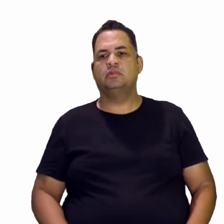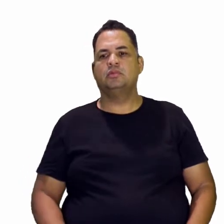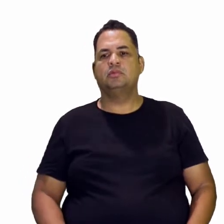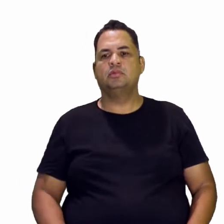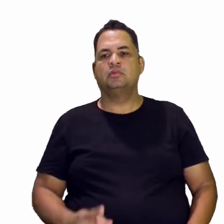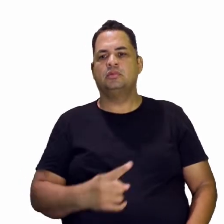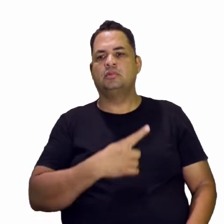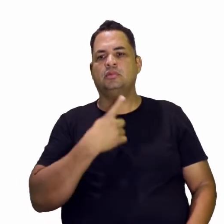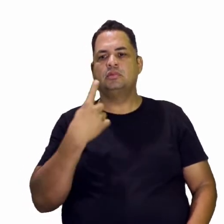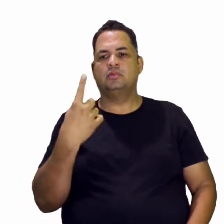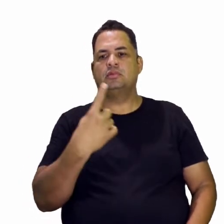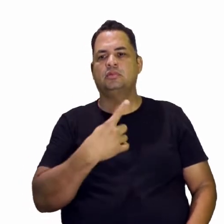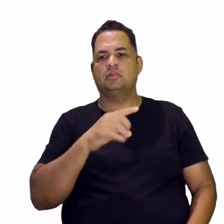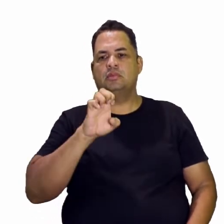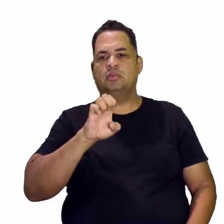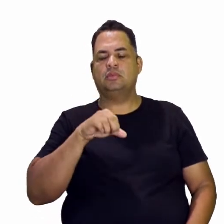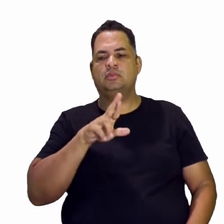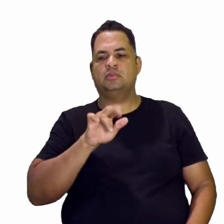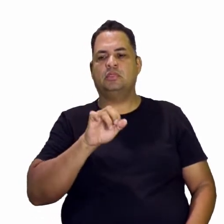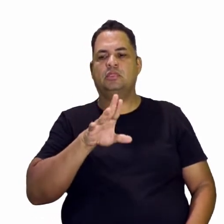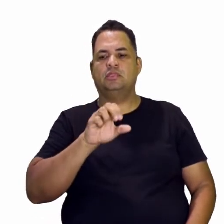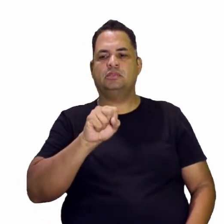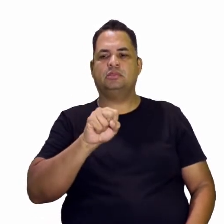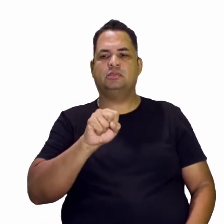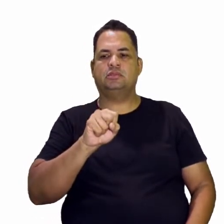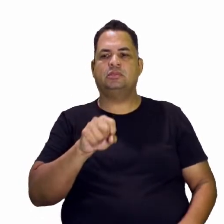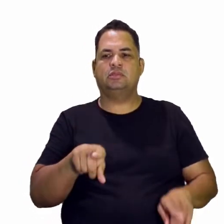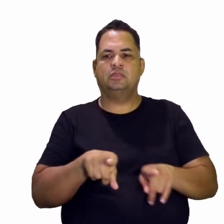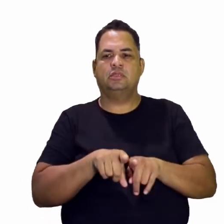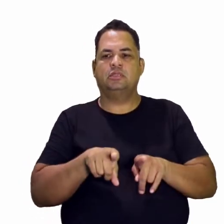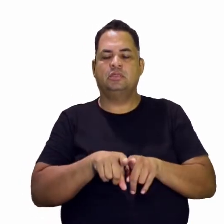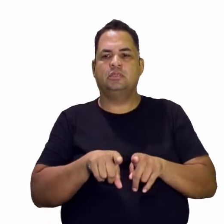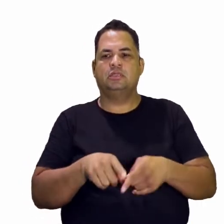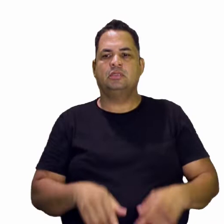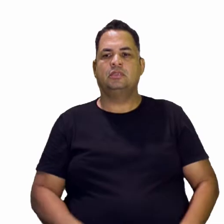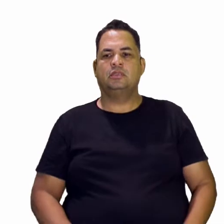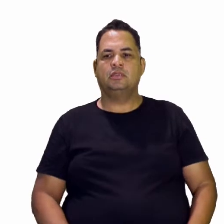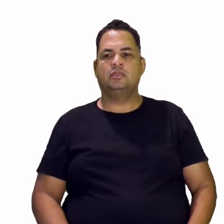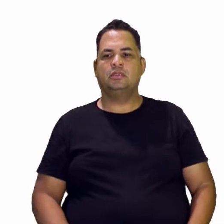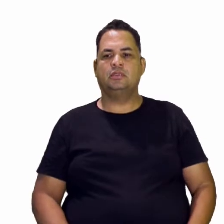Nós temos as eras e nós temos os